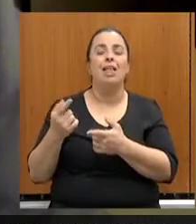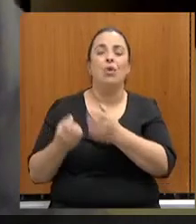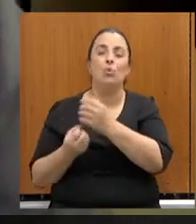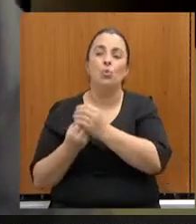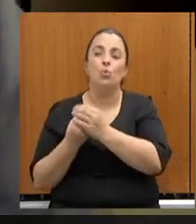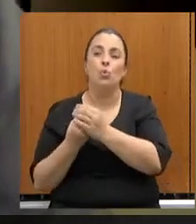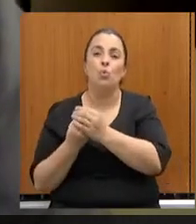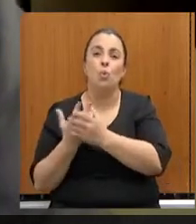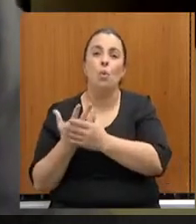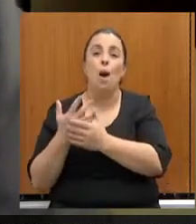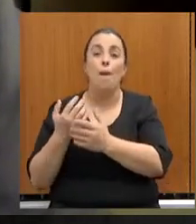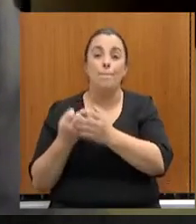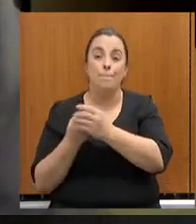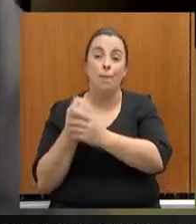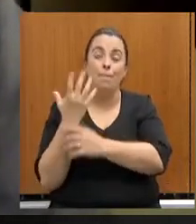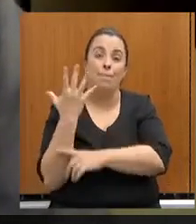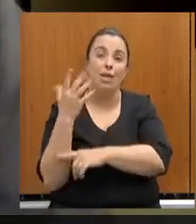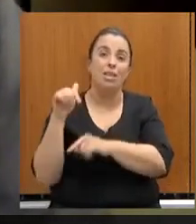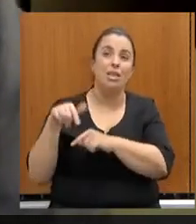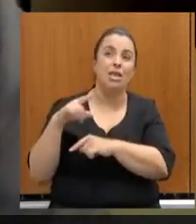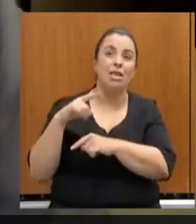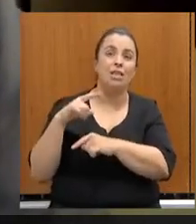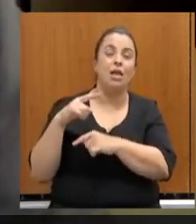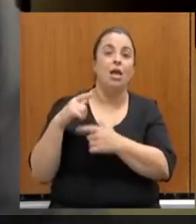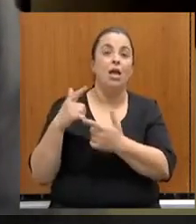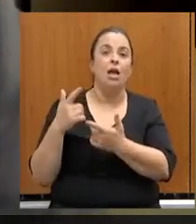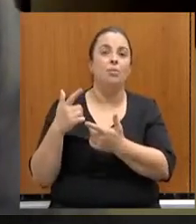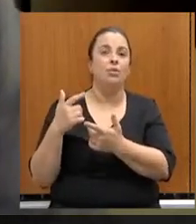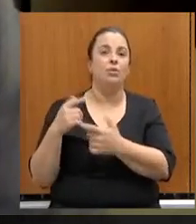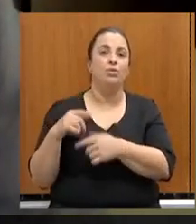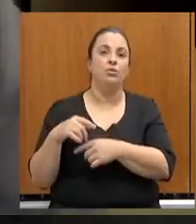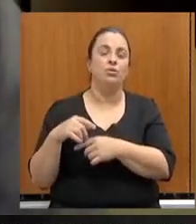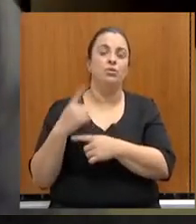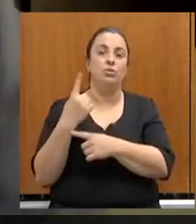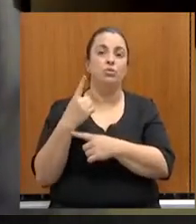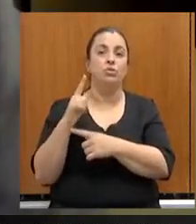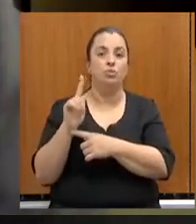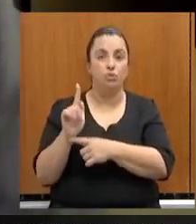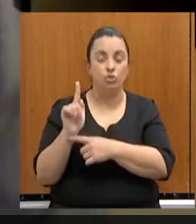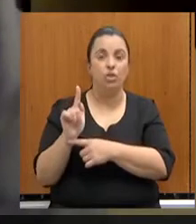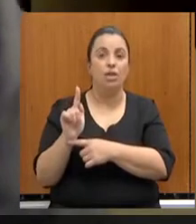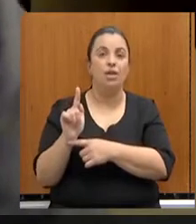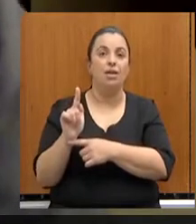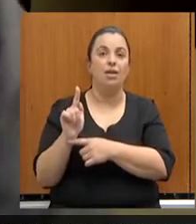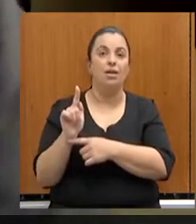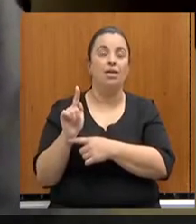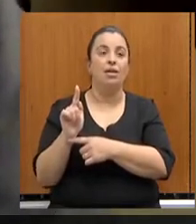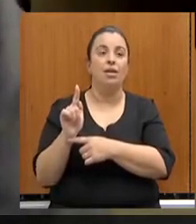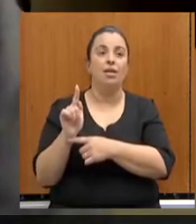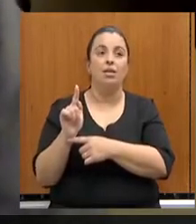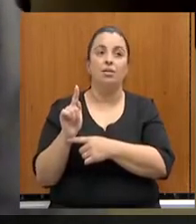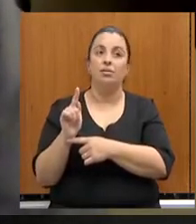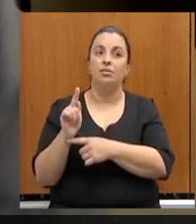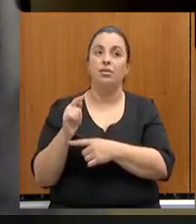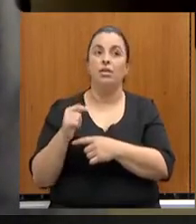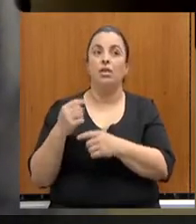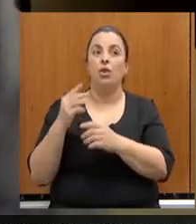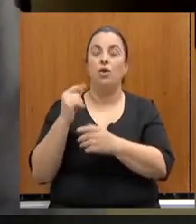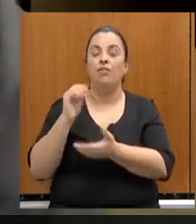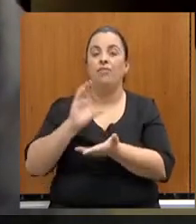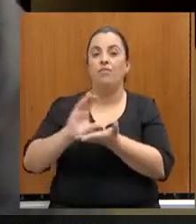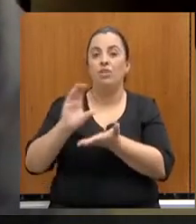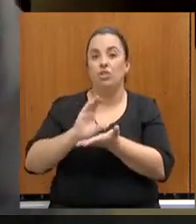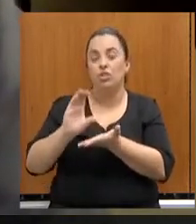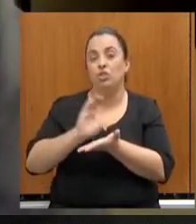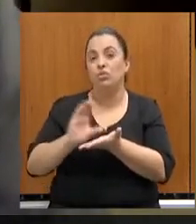planta de 1 Giga quando a gente para 1 Giga nós estão falando investimento de mais de 3 bilhões e meio